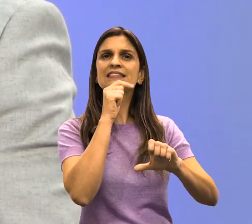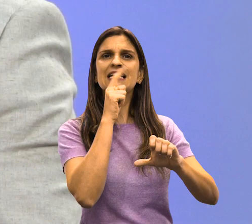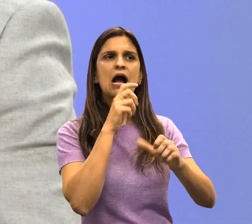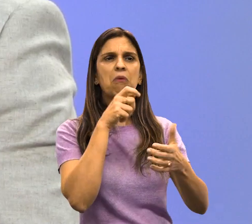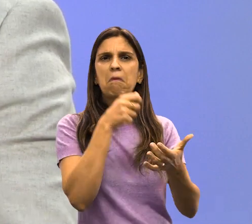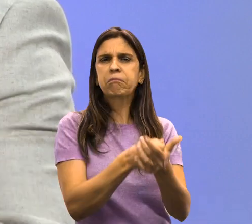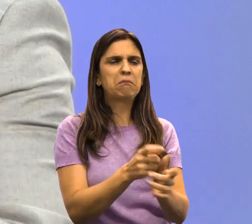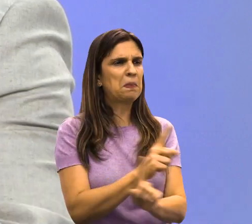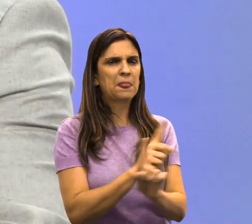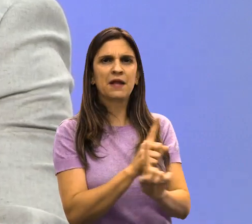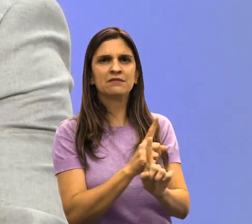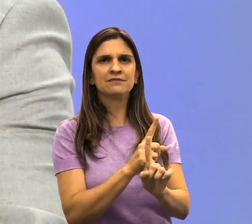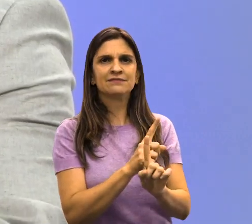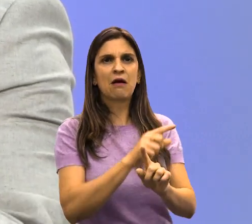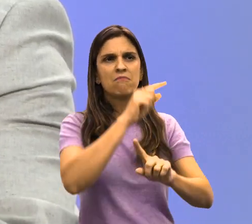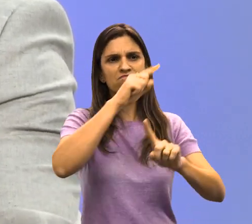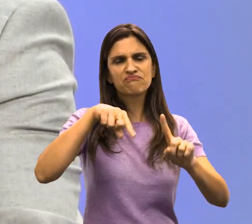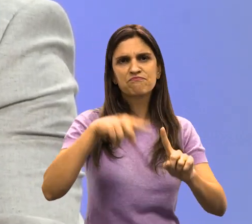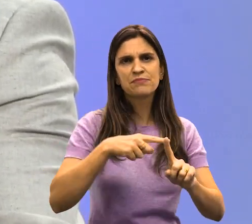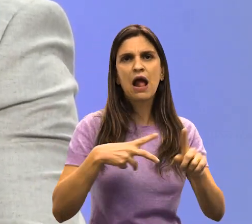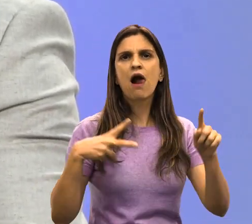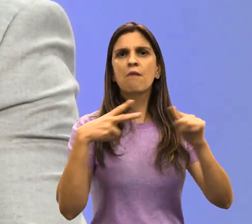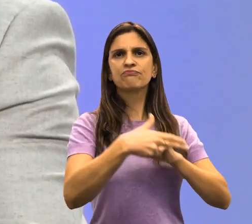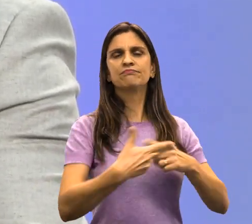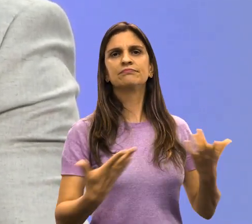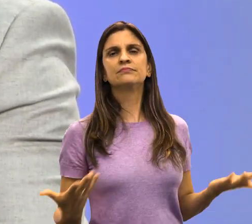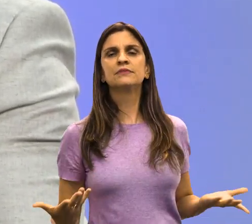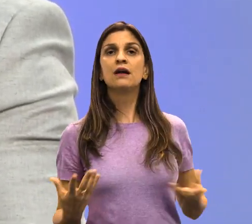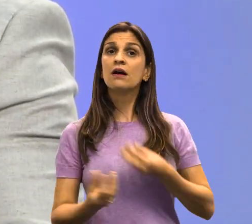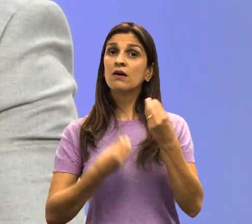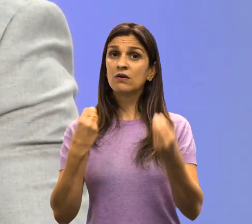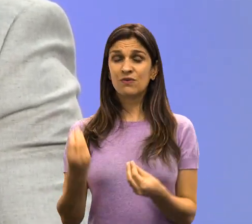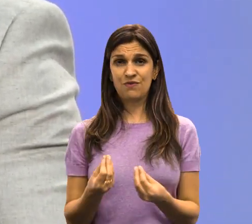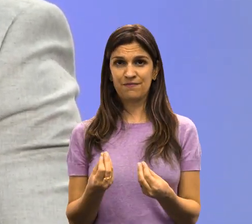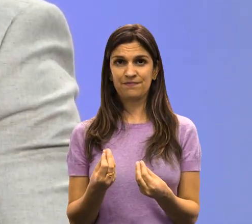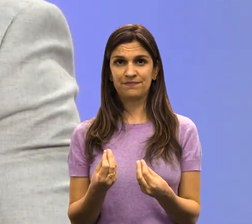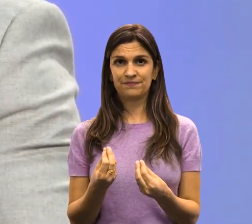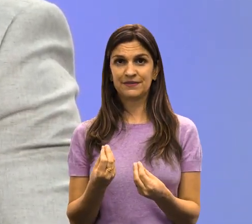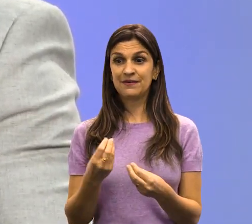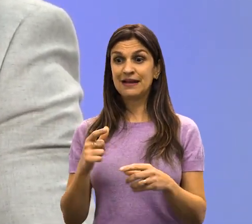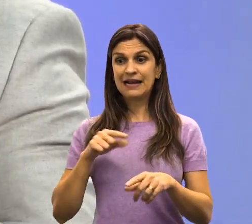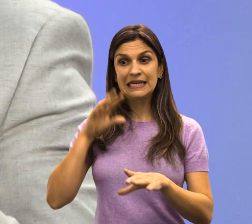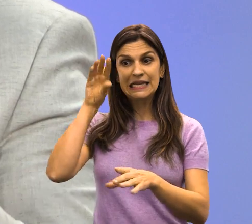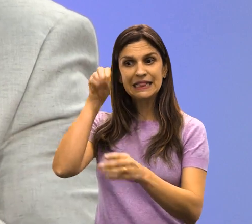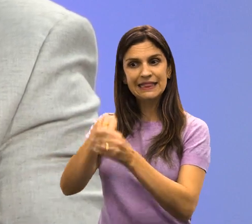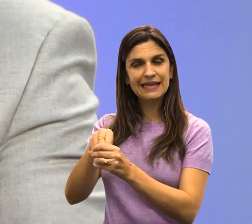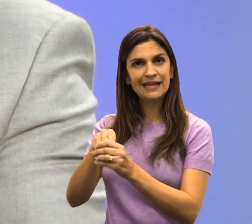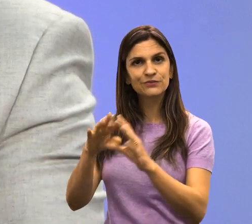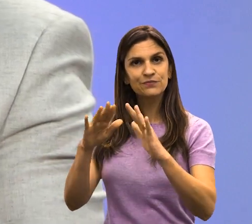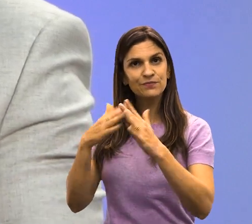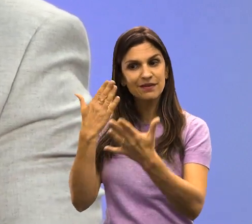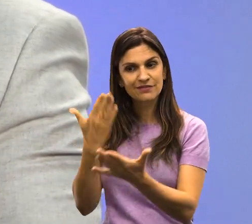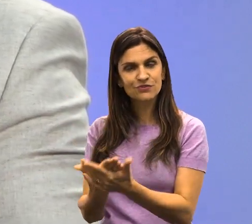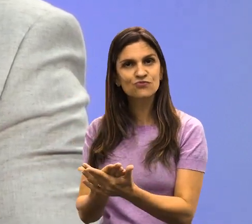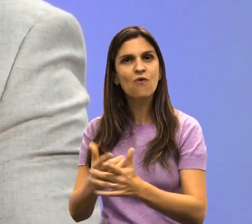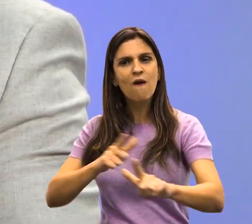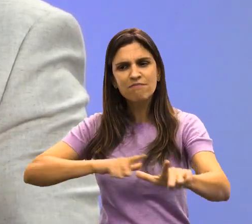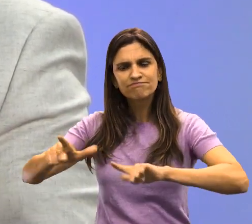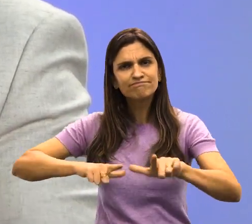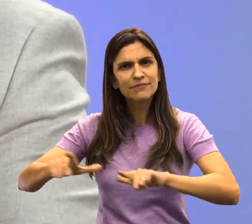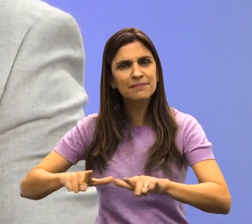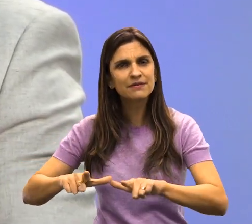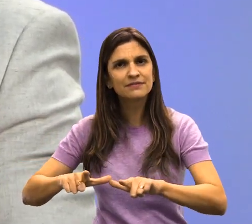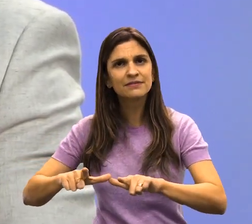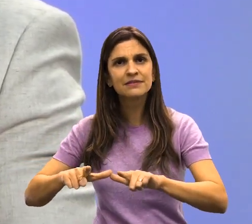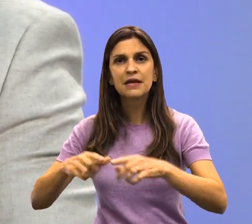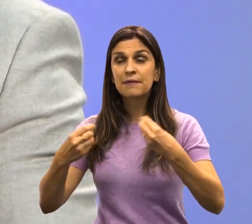luz. Então, quando você está na sala de aula, você está para trabalhar, né? Quando você está na cozinha fazendo um alimento, você tem